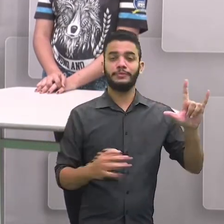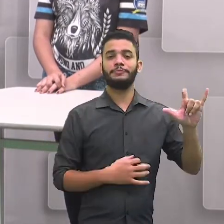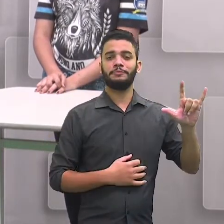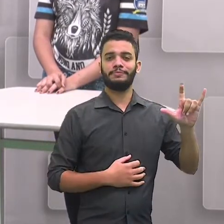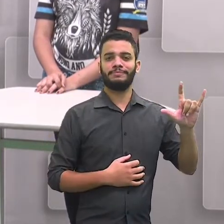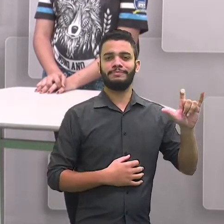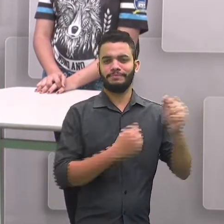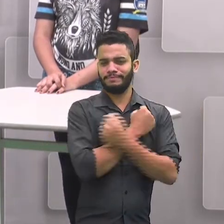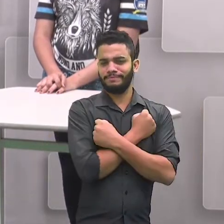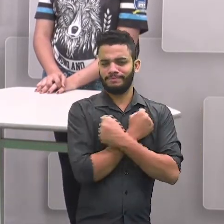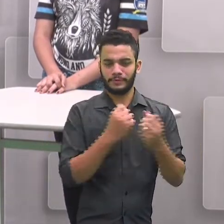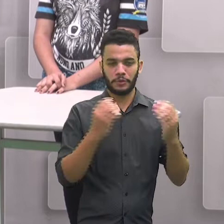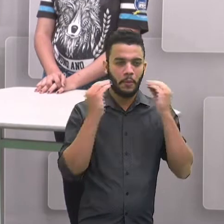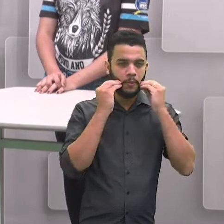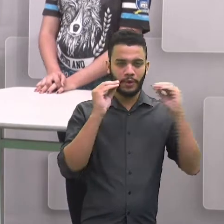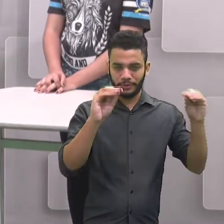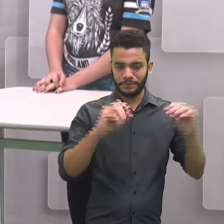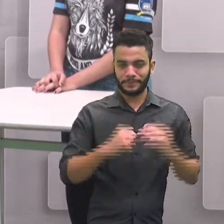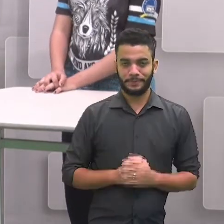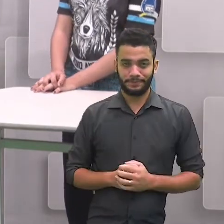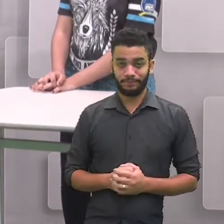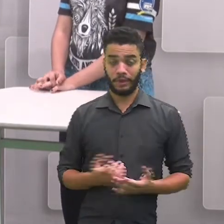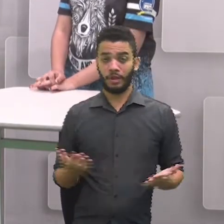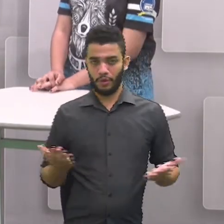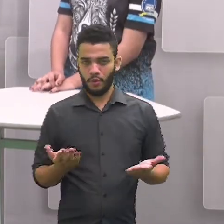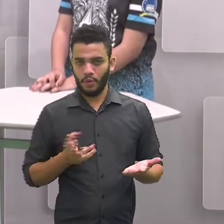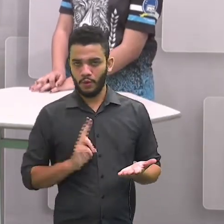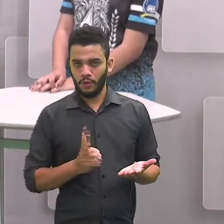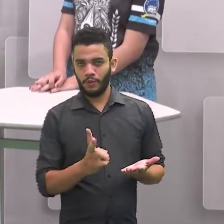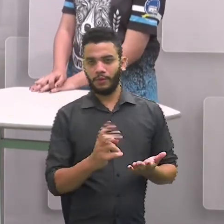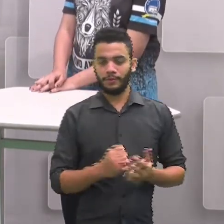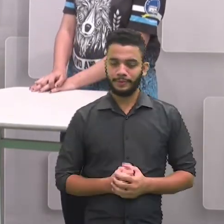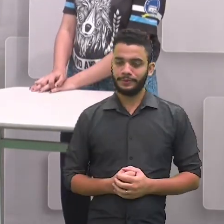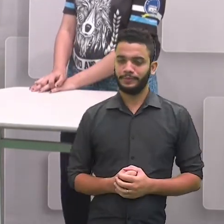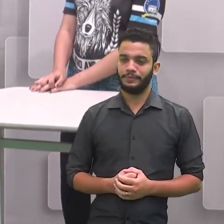Um beijão para vocês. Vamos continuar.